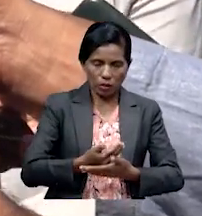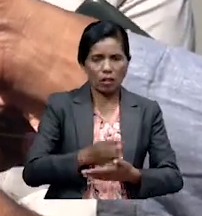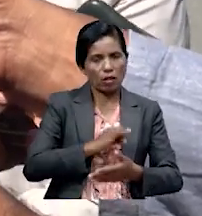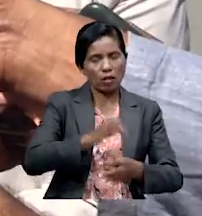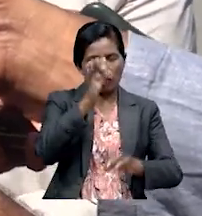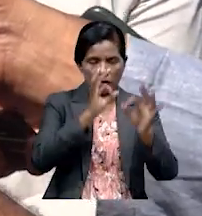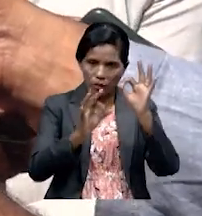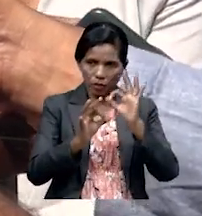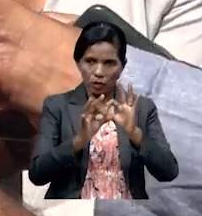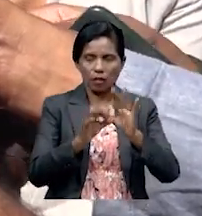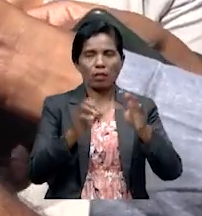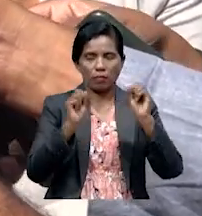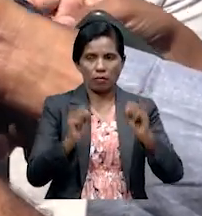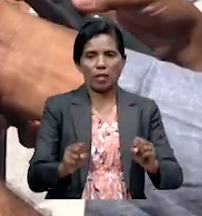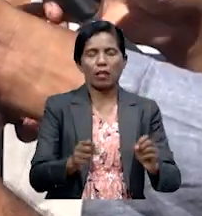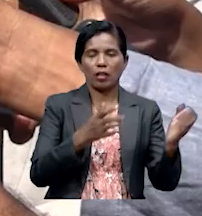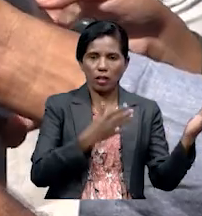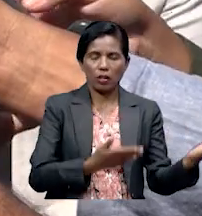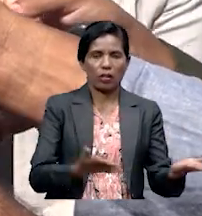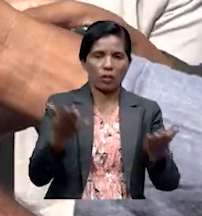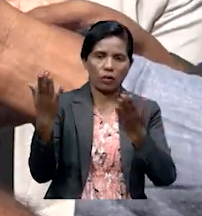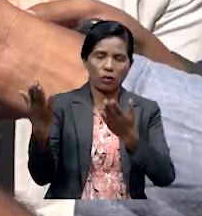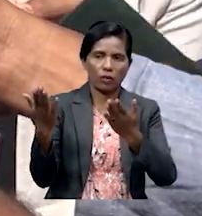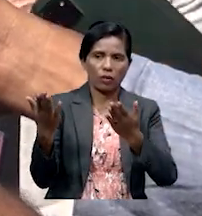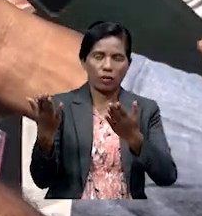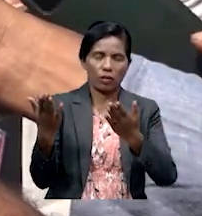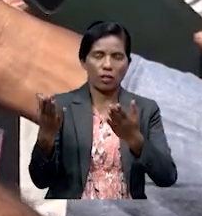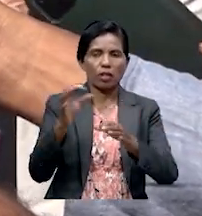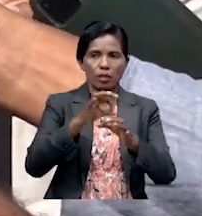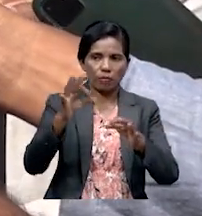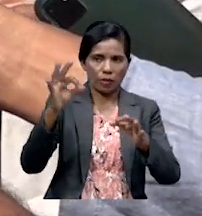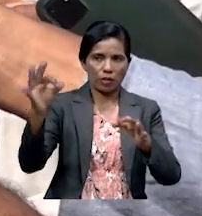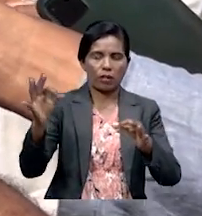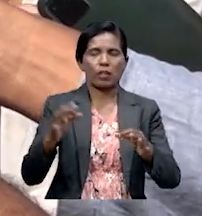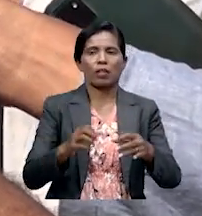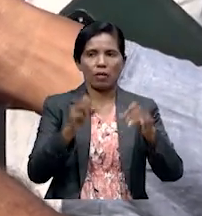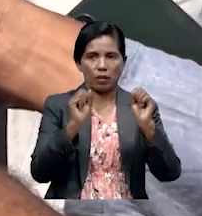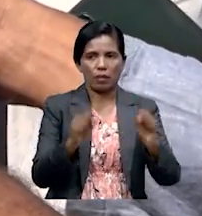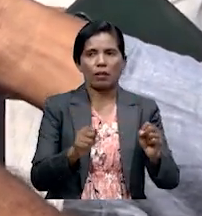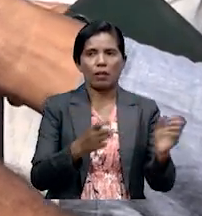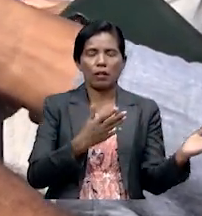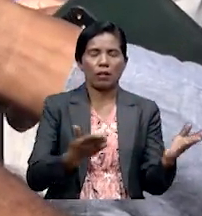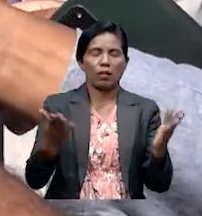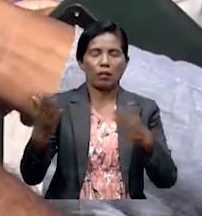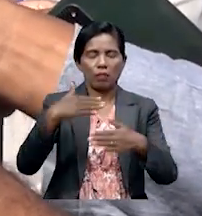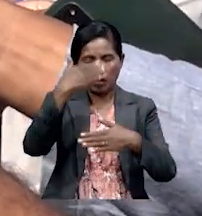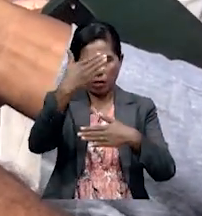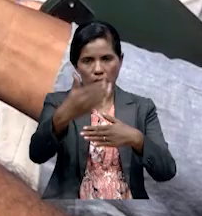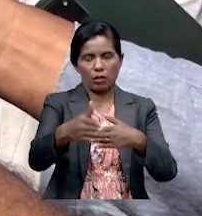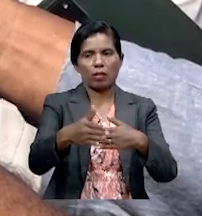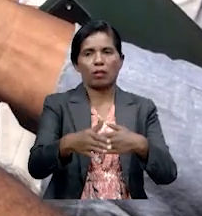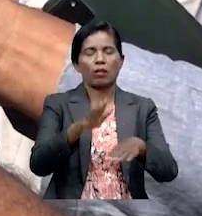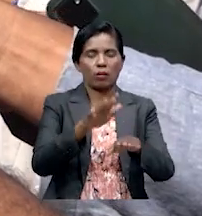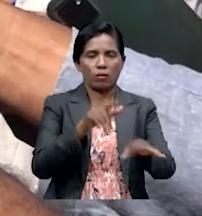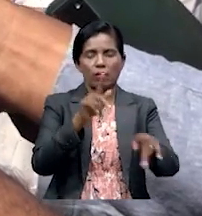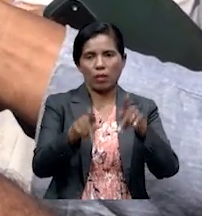a tecnina Oansira, bele lori in espírito, né? Bele lori ba oin, no hadait ba, sira